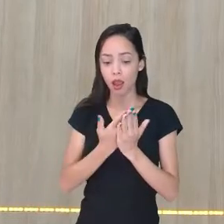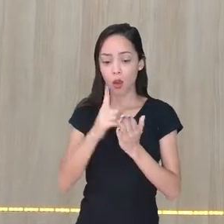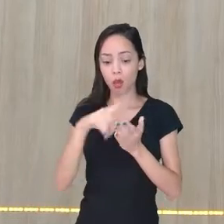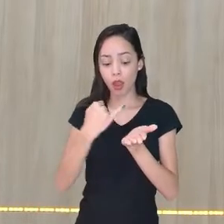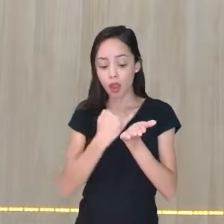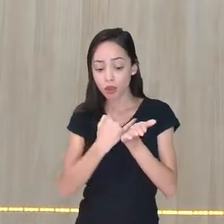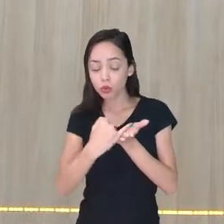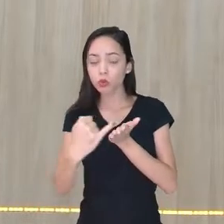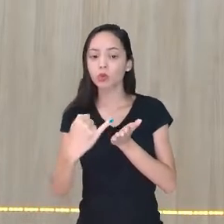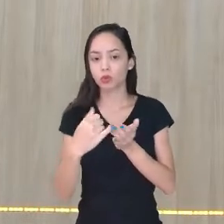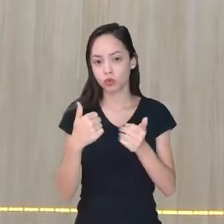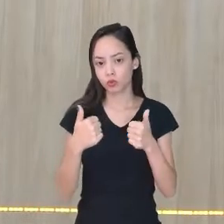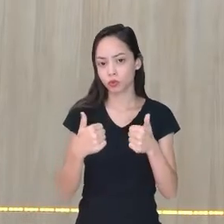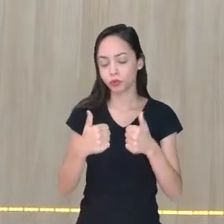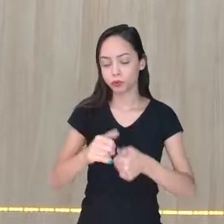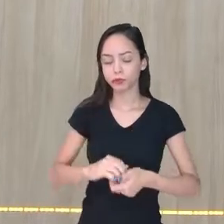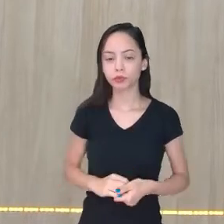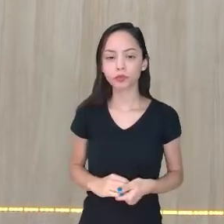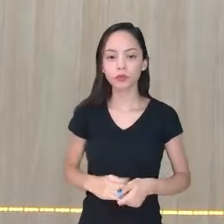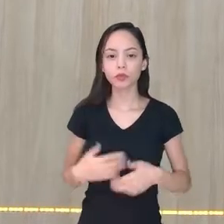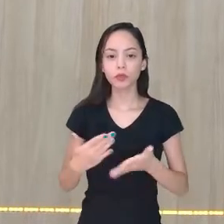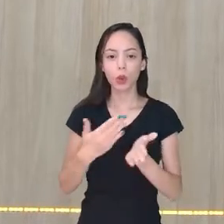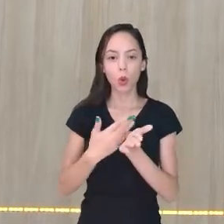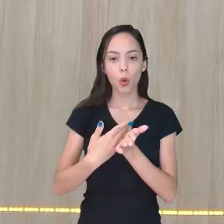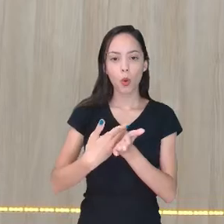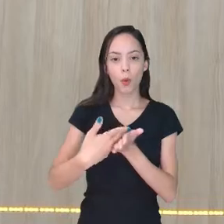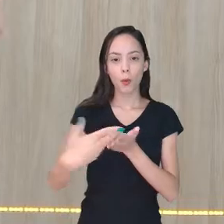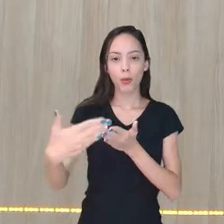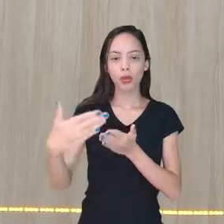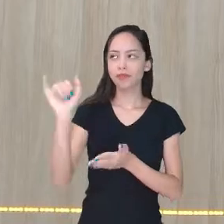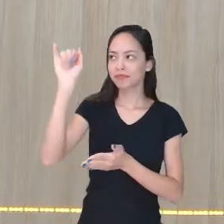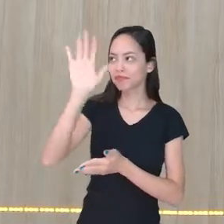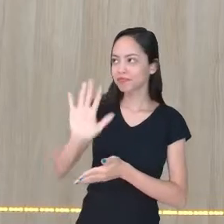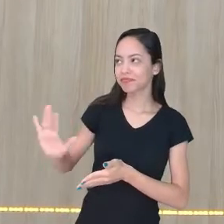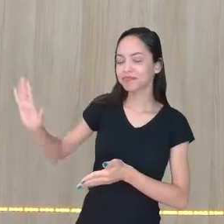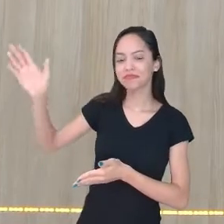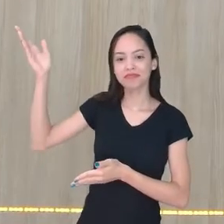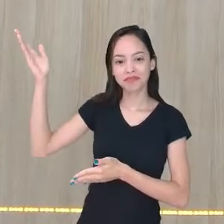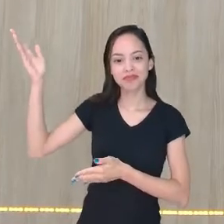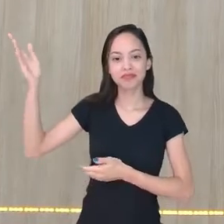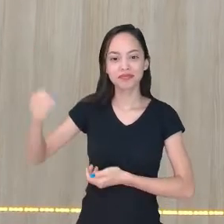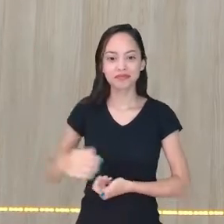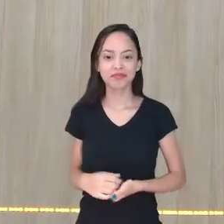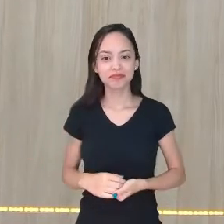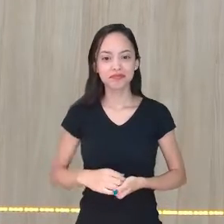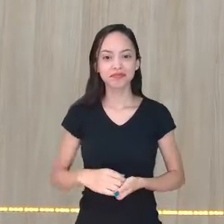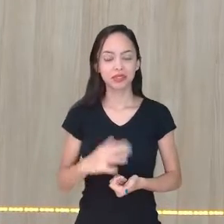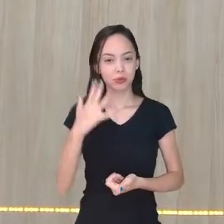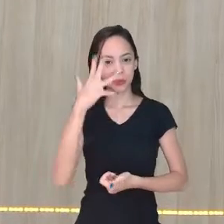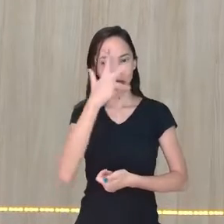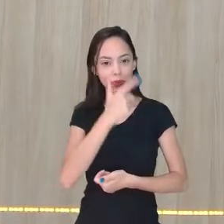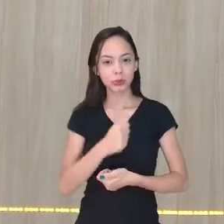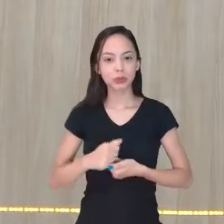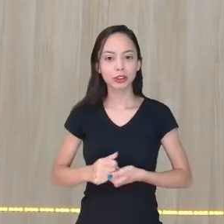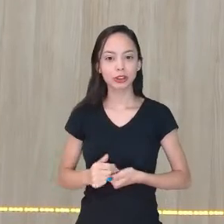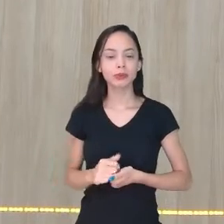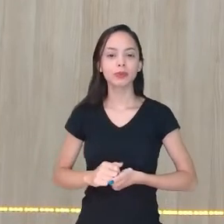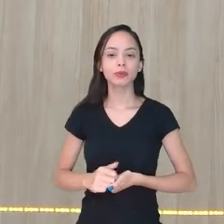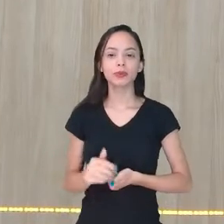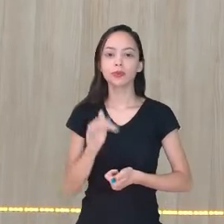virão. Então, começamos já com essa bela paisagem, um campo de girassóis, né? Muito